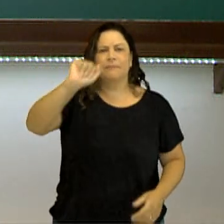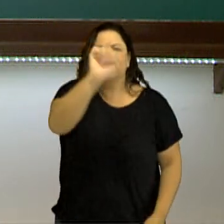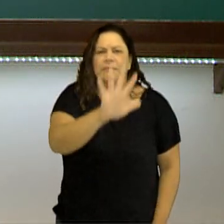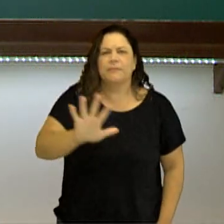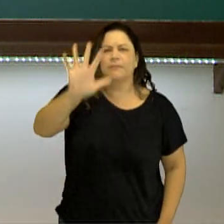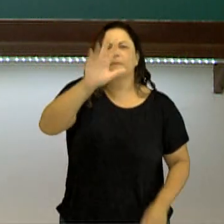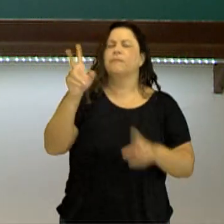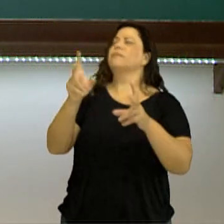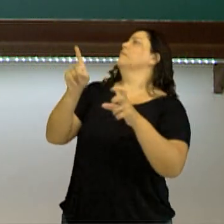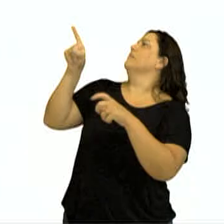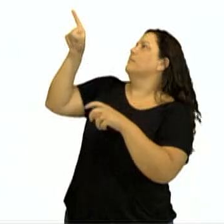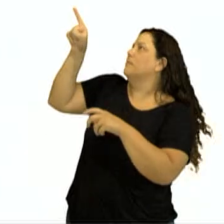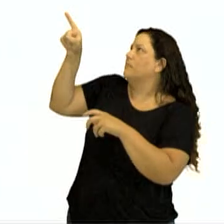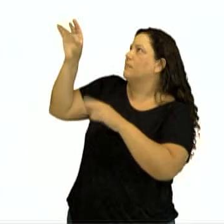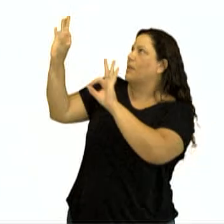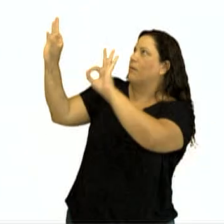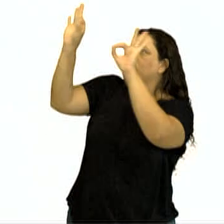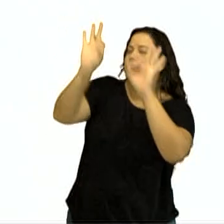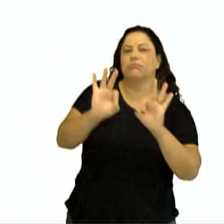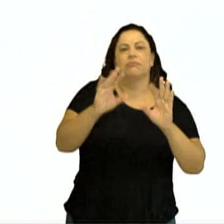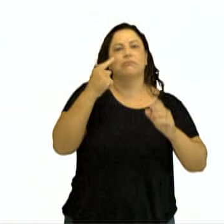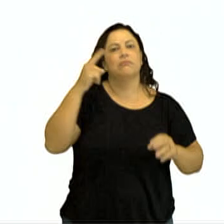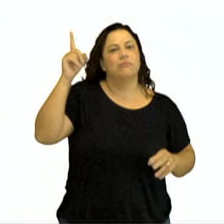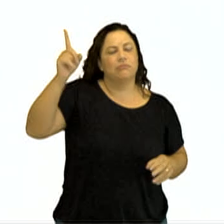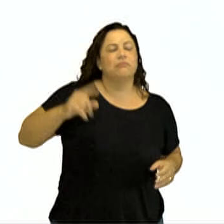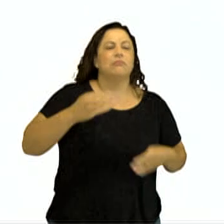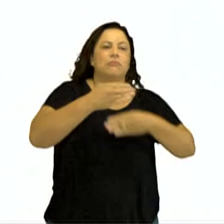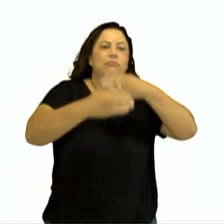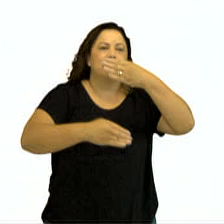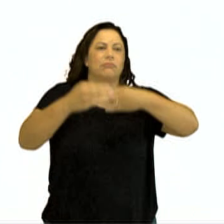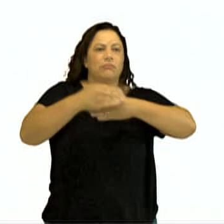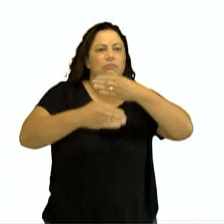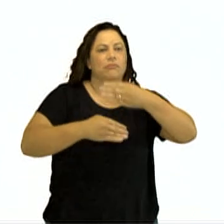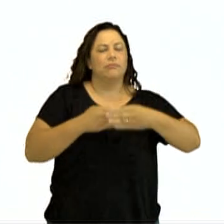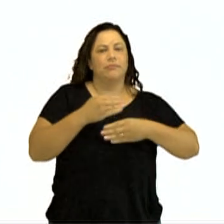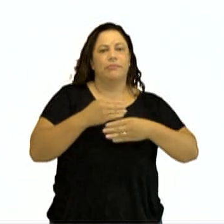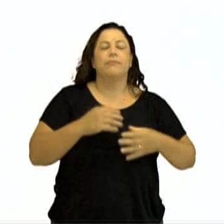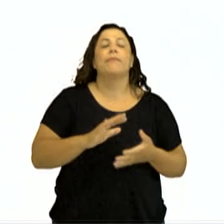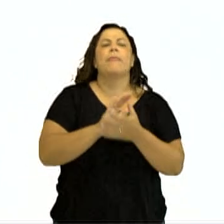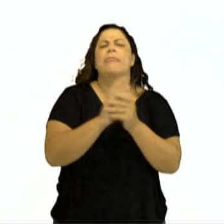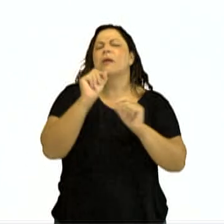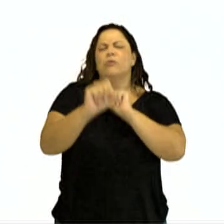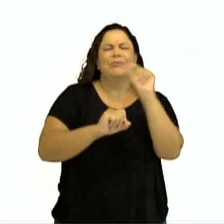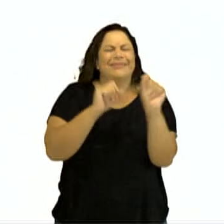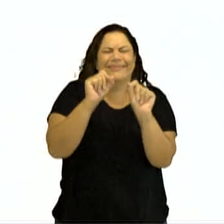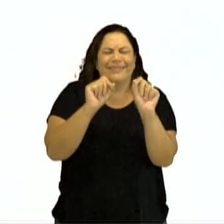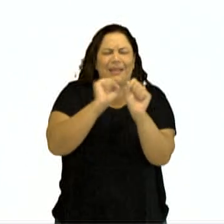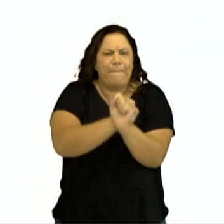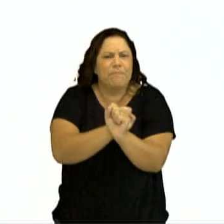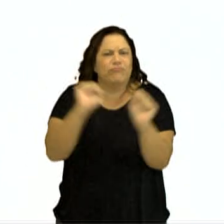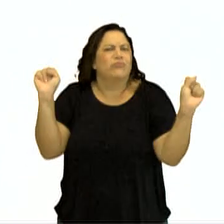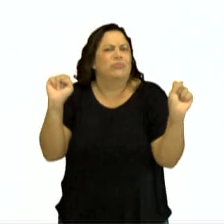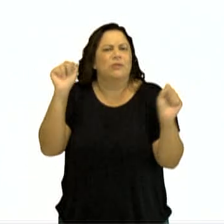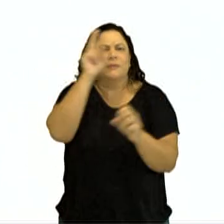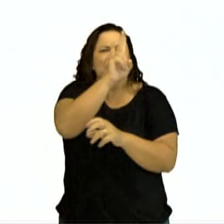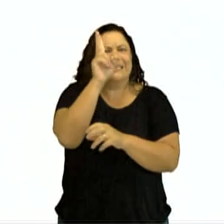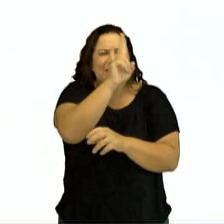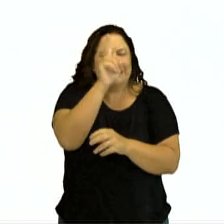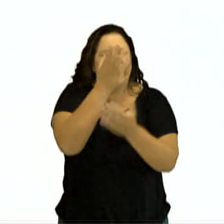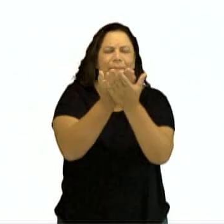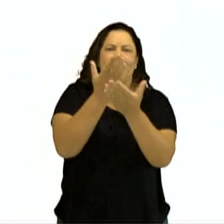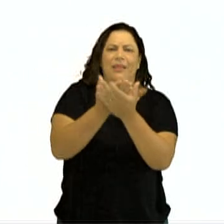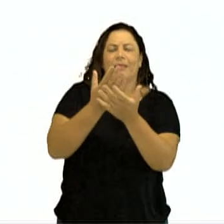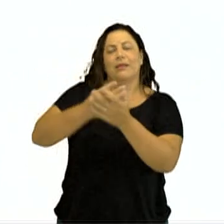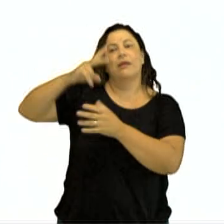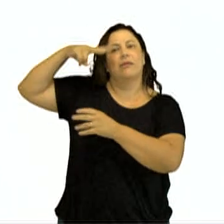aqui, né? Essa imagem aqui, ela é emblemática para a gente. É uma imagem, se vocês lembrarem de aulas de